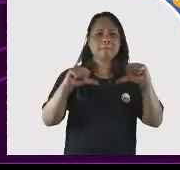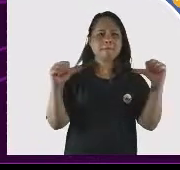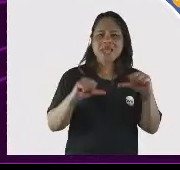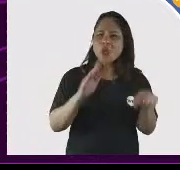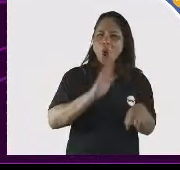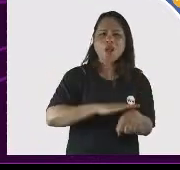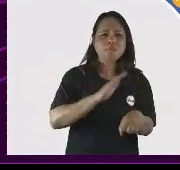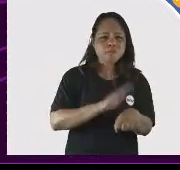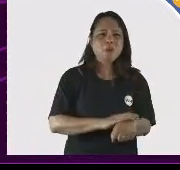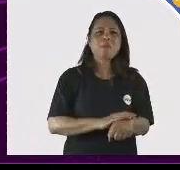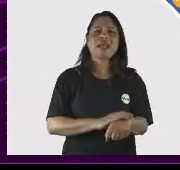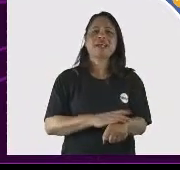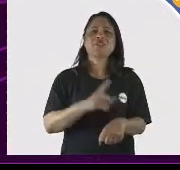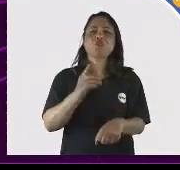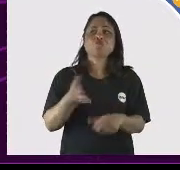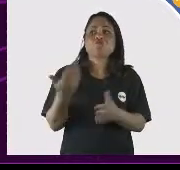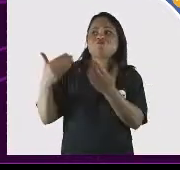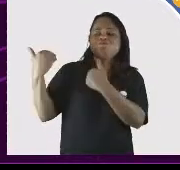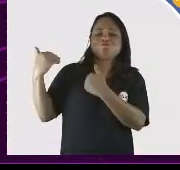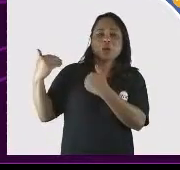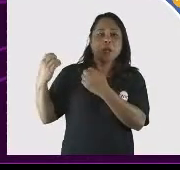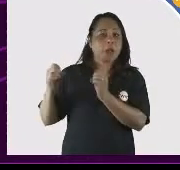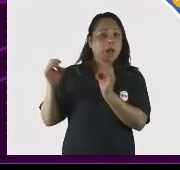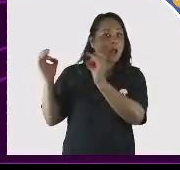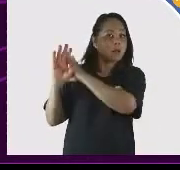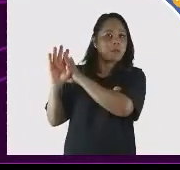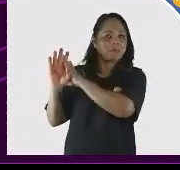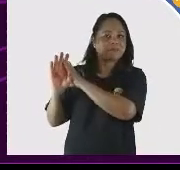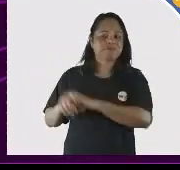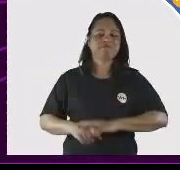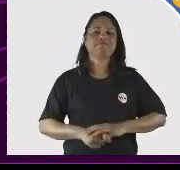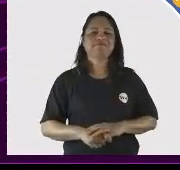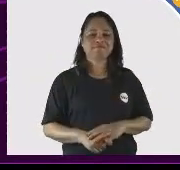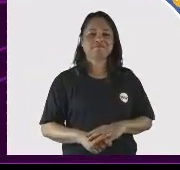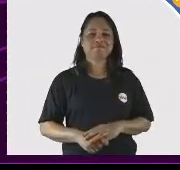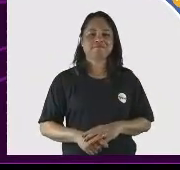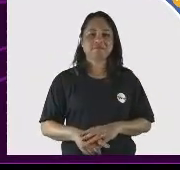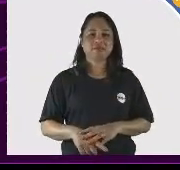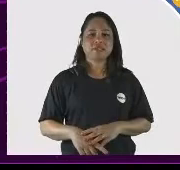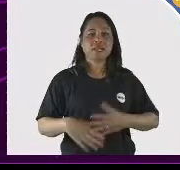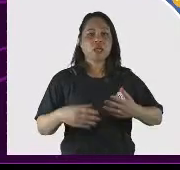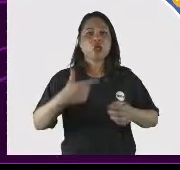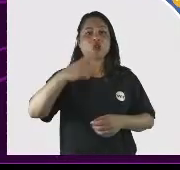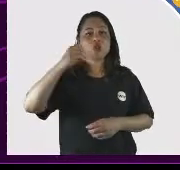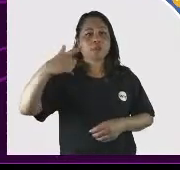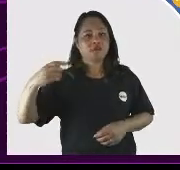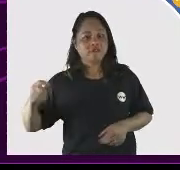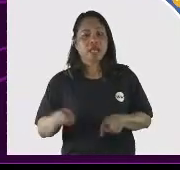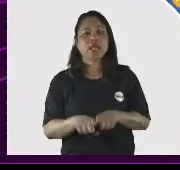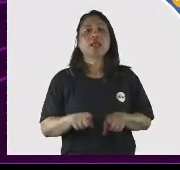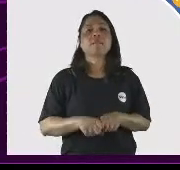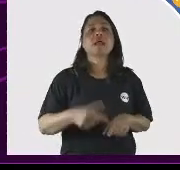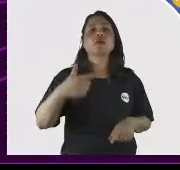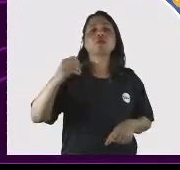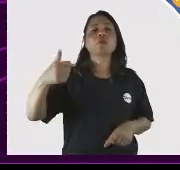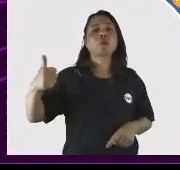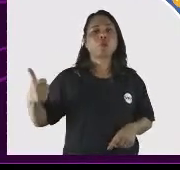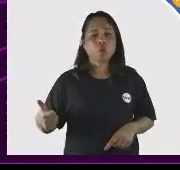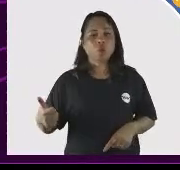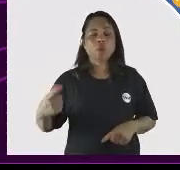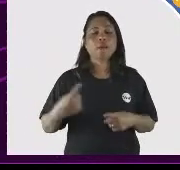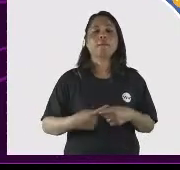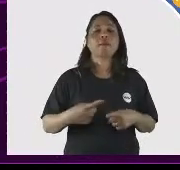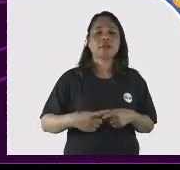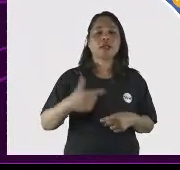os operadores já foi e não foi nem 2020 foi 20 e 21 porque 2020 ainda tinha